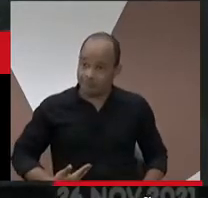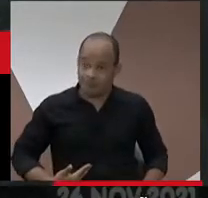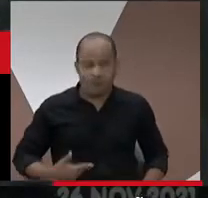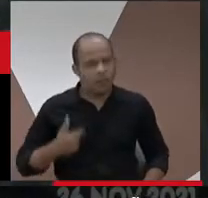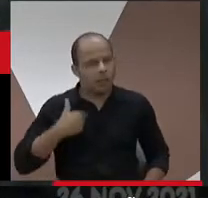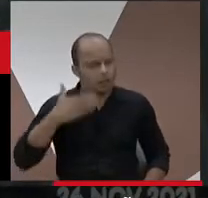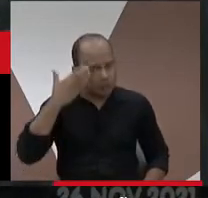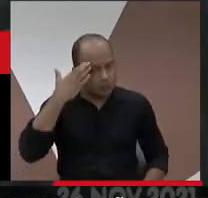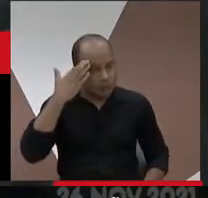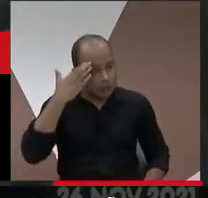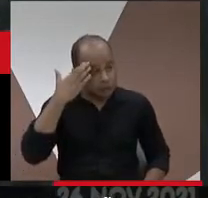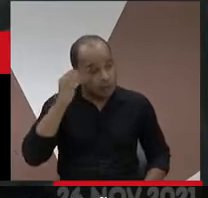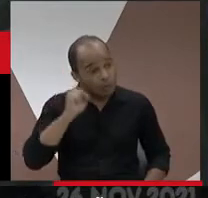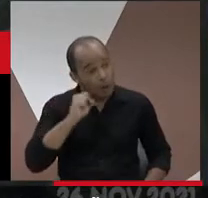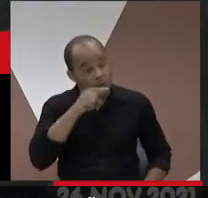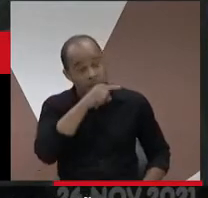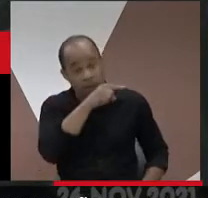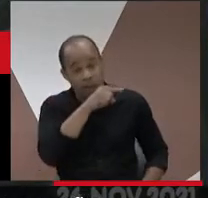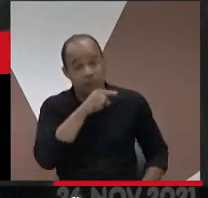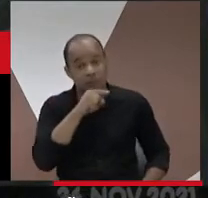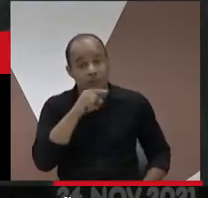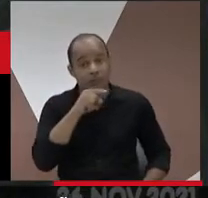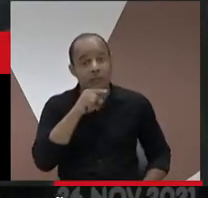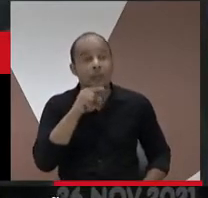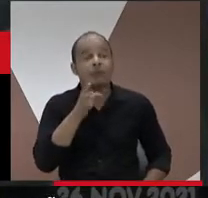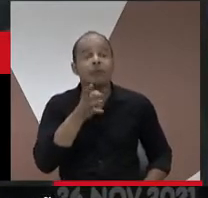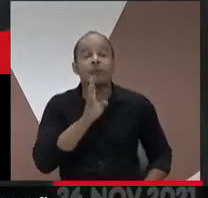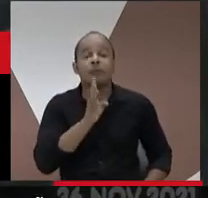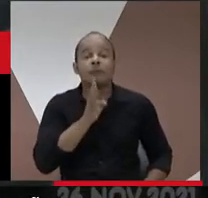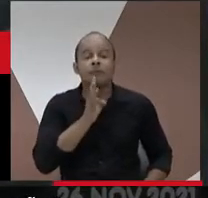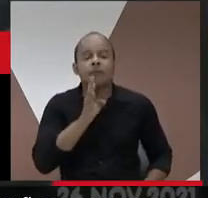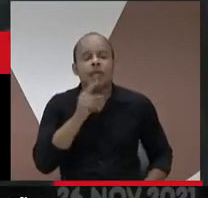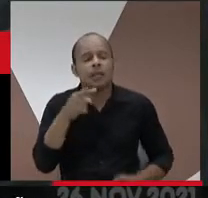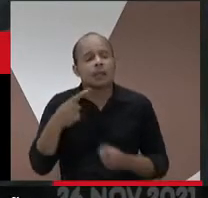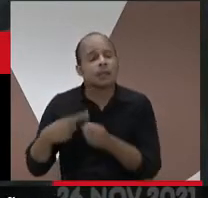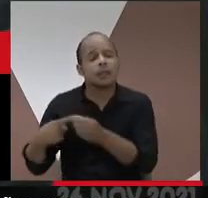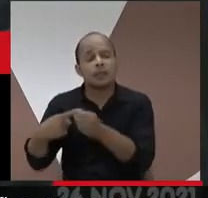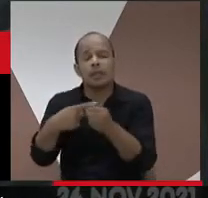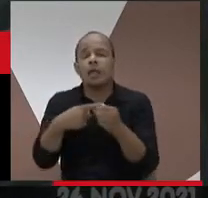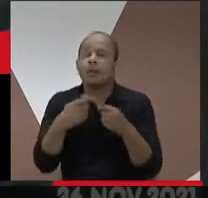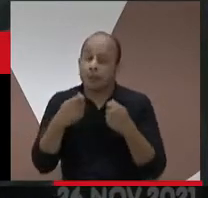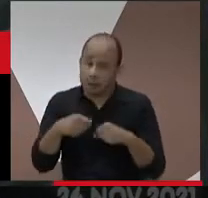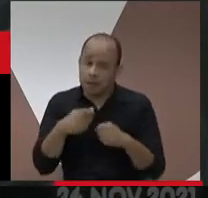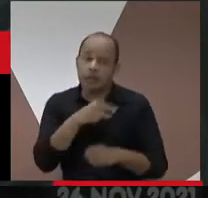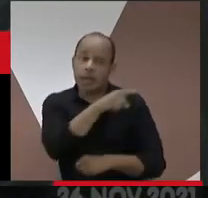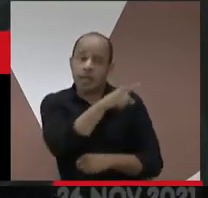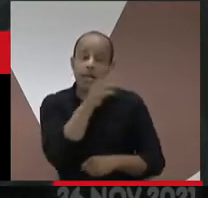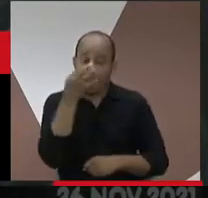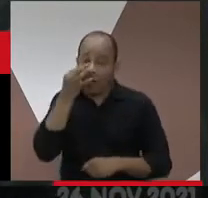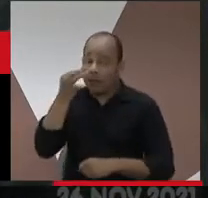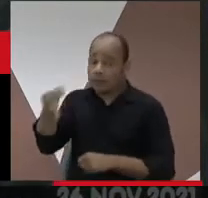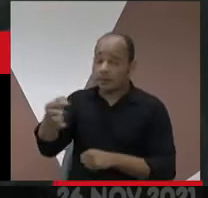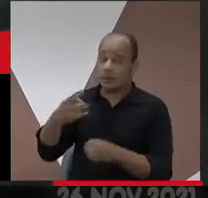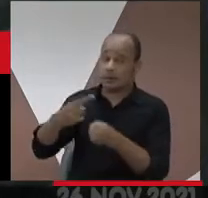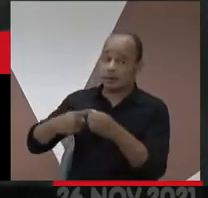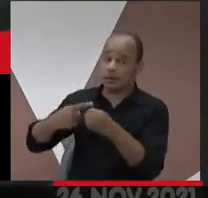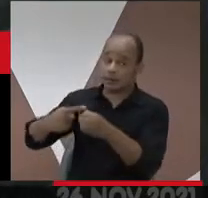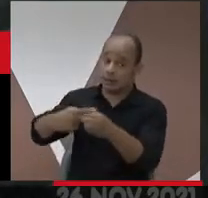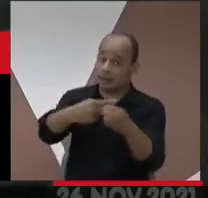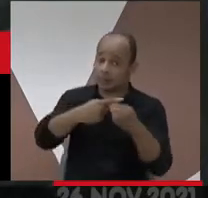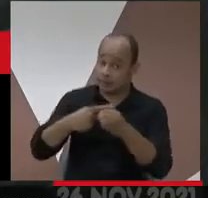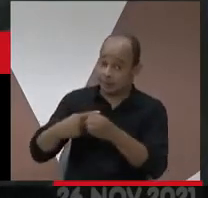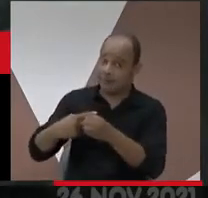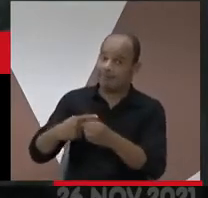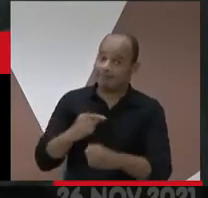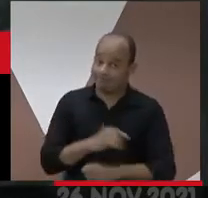agora, mas posteriormente, que os municípios têm que ser ouvidos nessa questão. E nós não podemos fazer